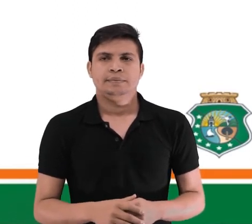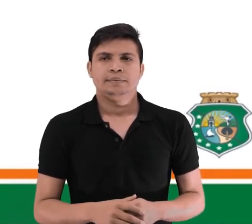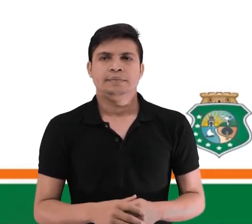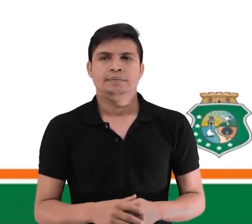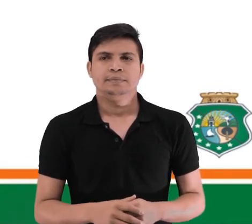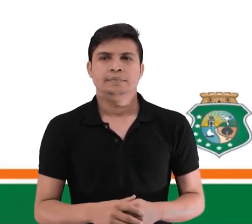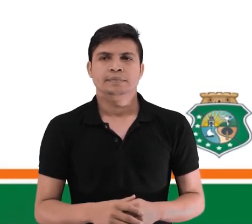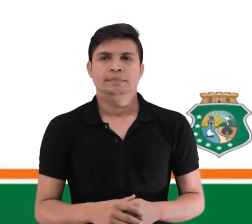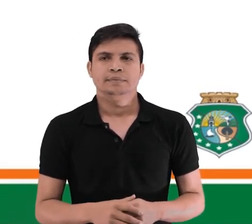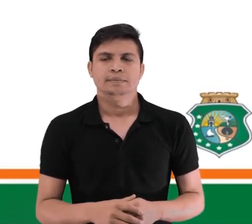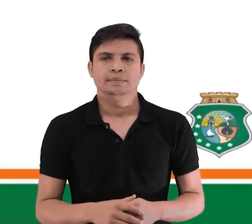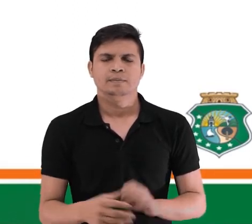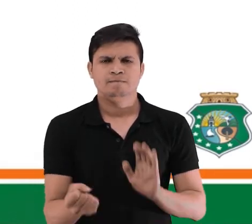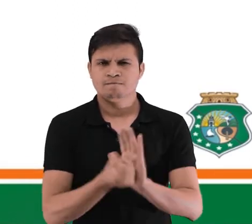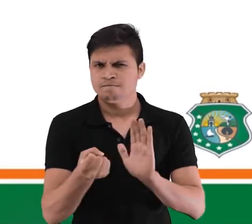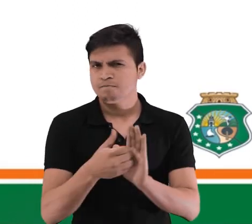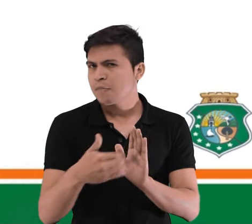Ativando o setup.